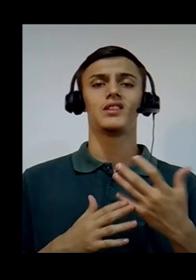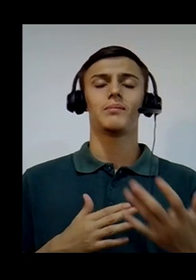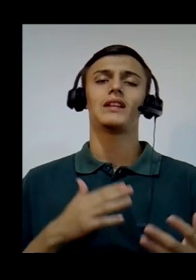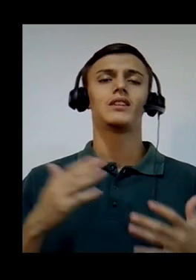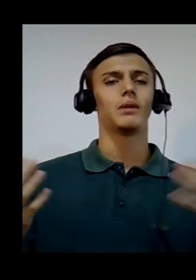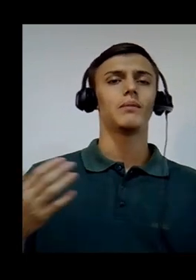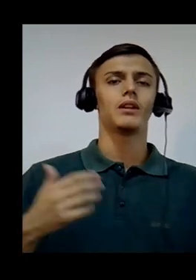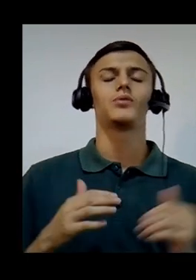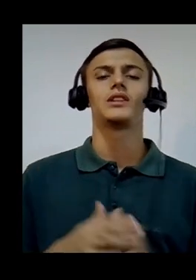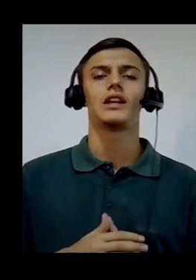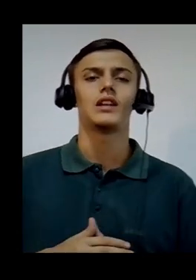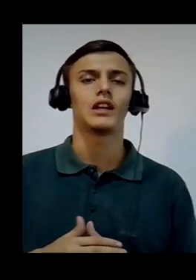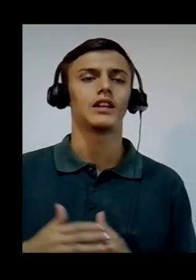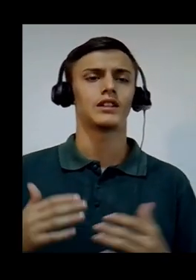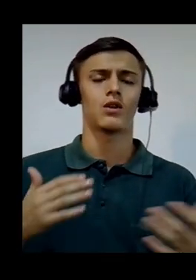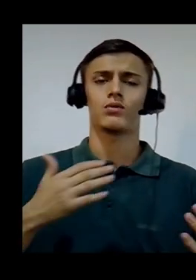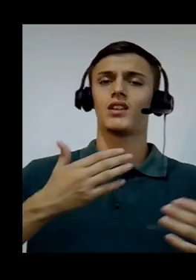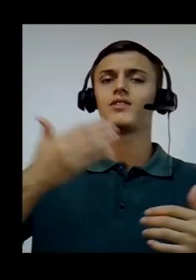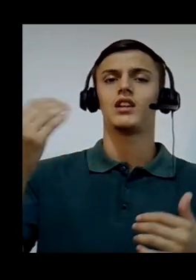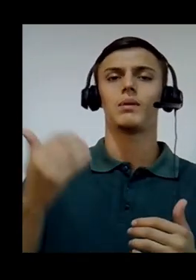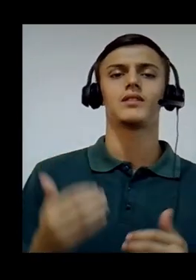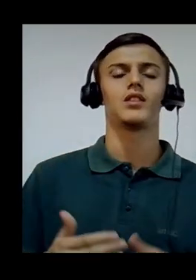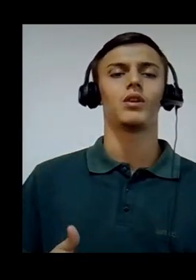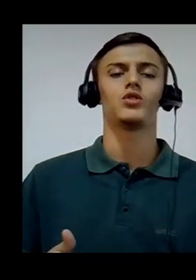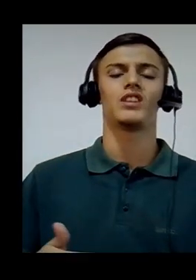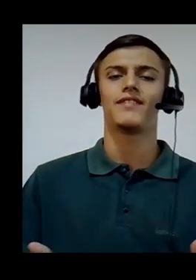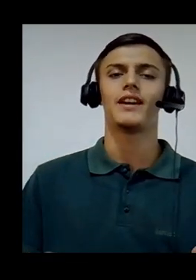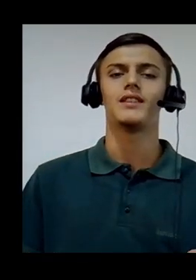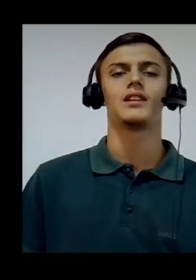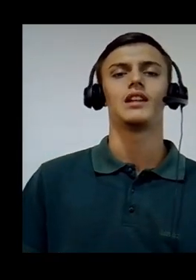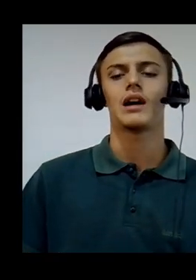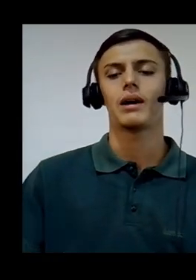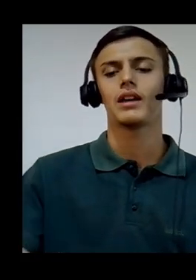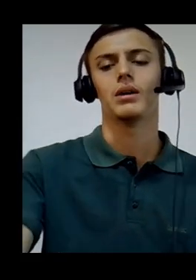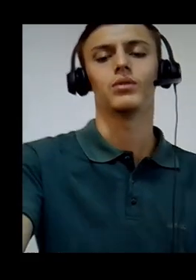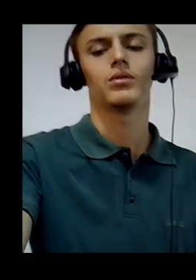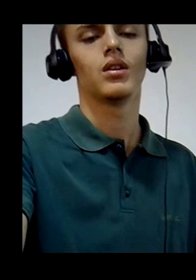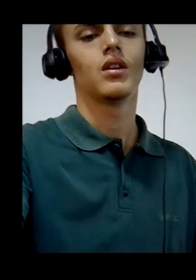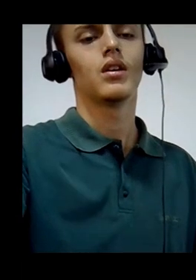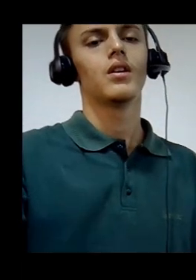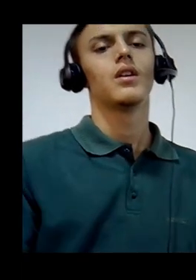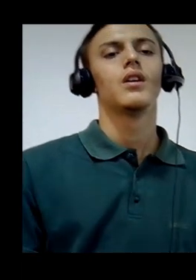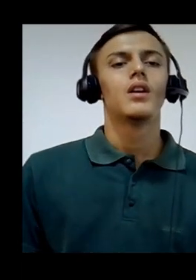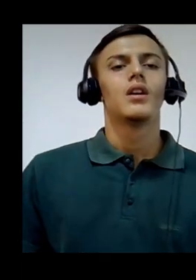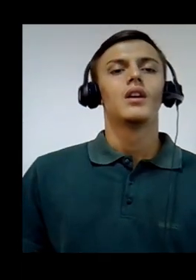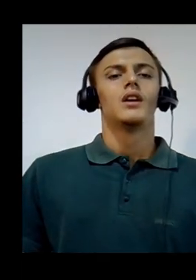cones ou fita zebrada também para não afetar ninguém ali que está algum desavisado passando, pode jogar faísca nele e acabar queimando.